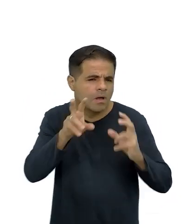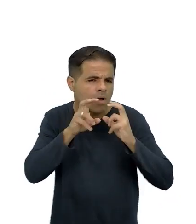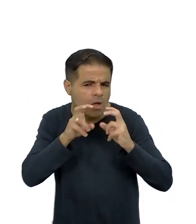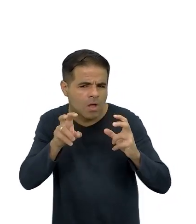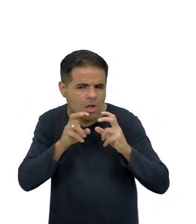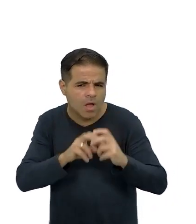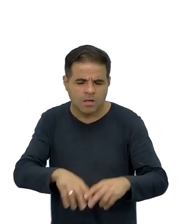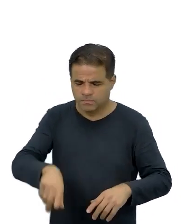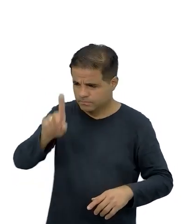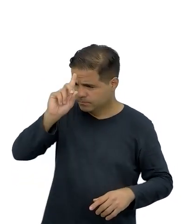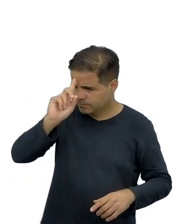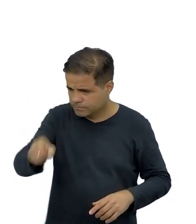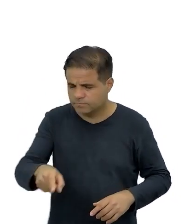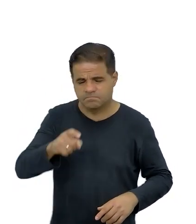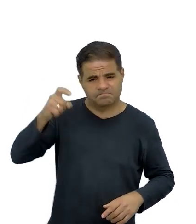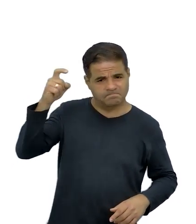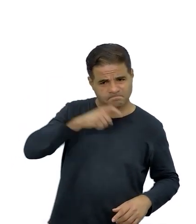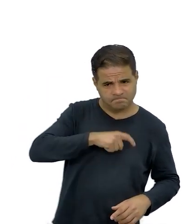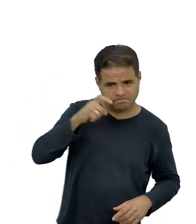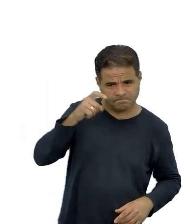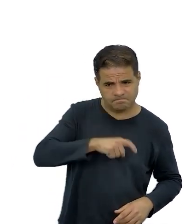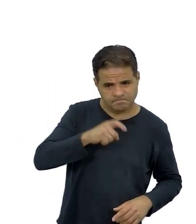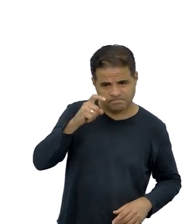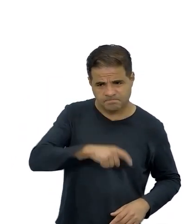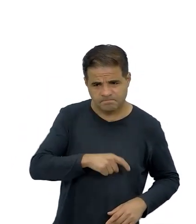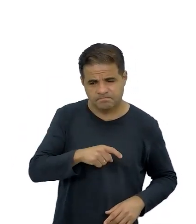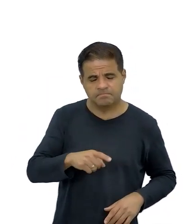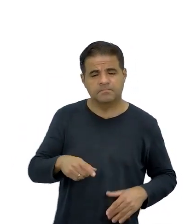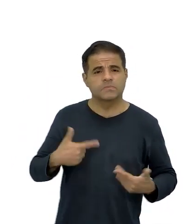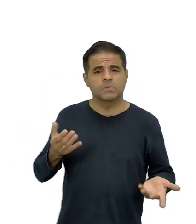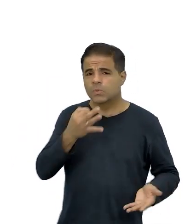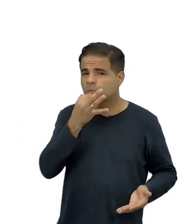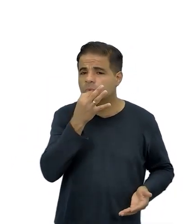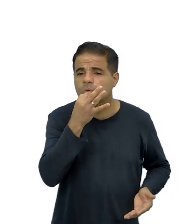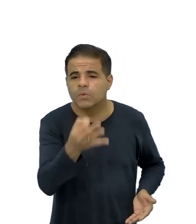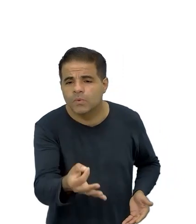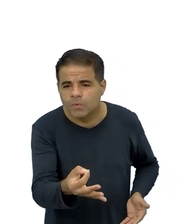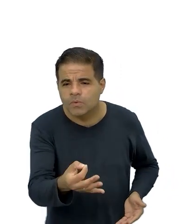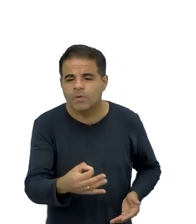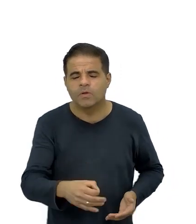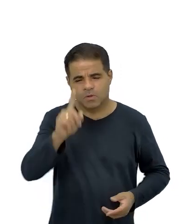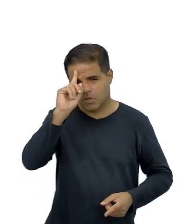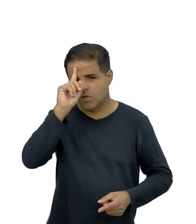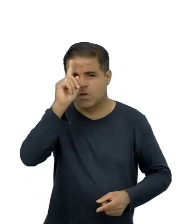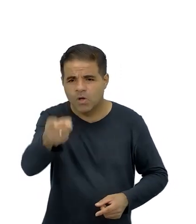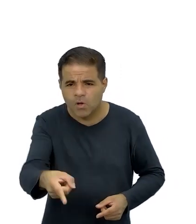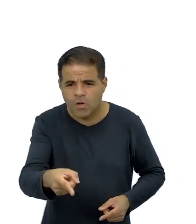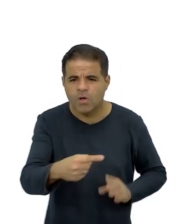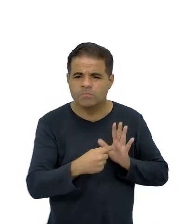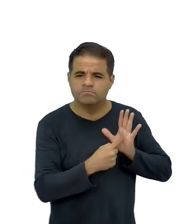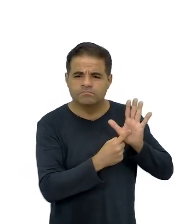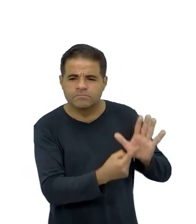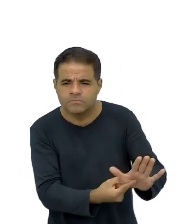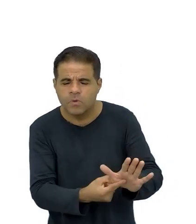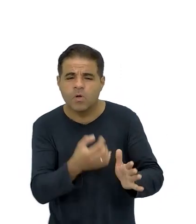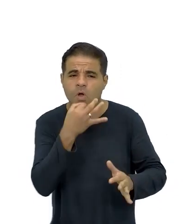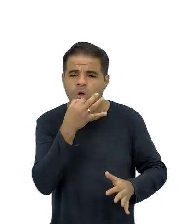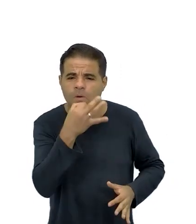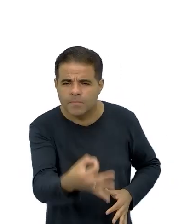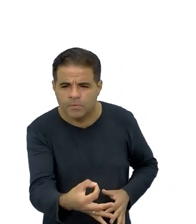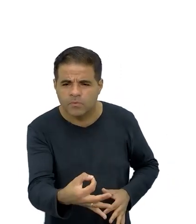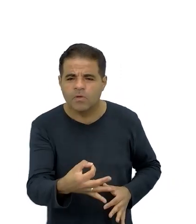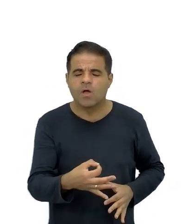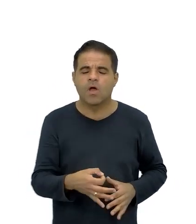gritou, advertiu, mentiu, sugeriu, ordenou, indicou,